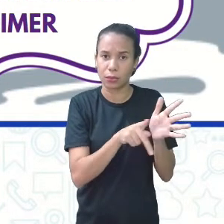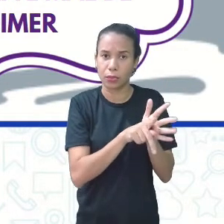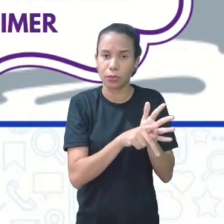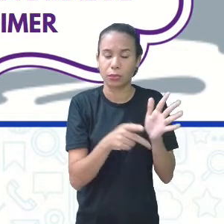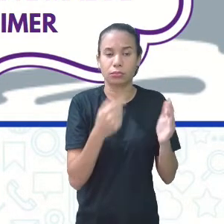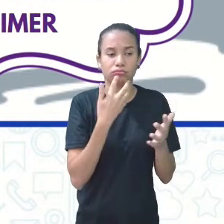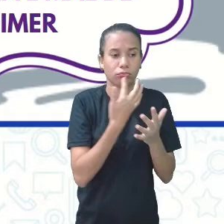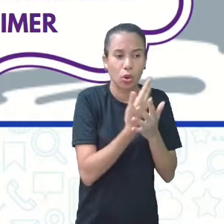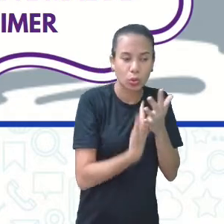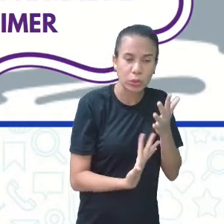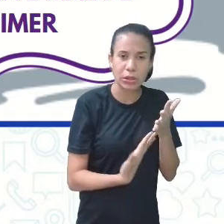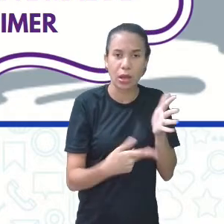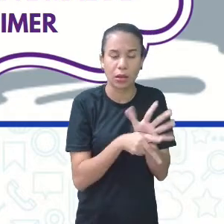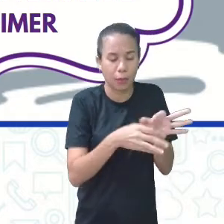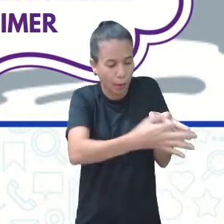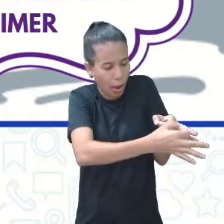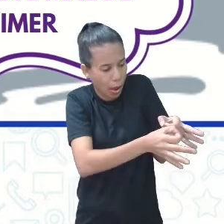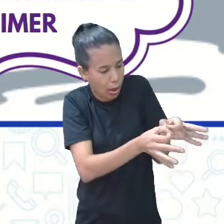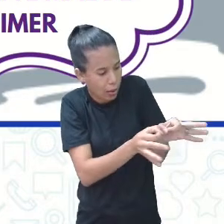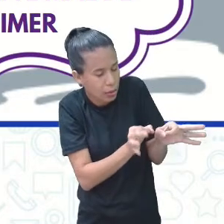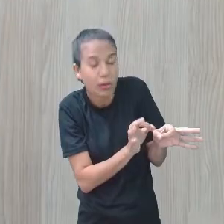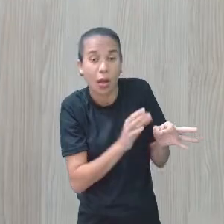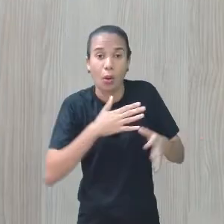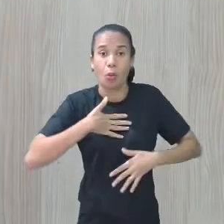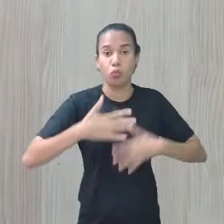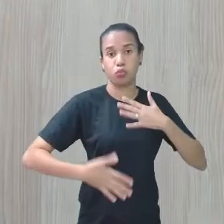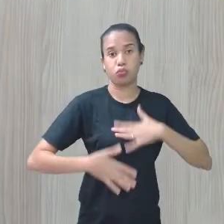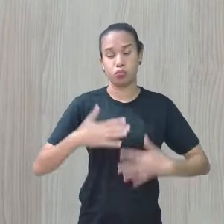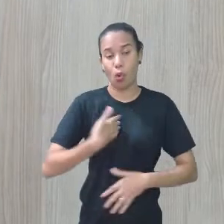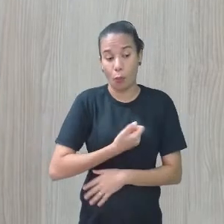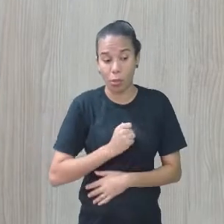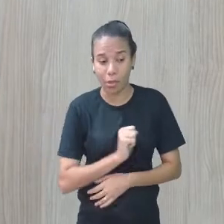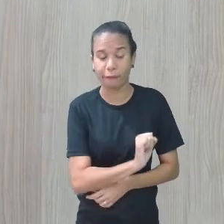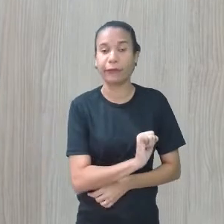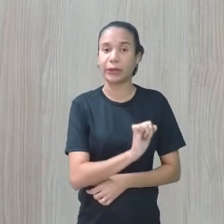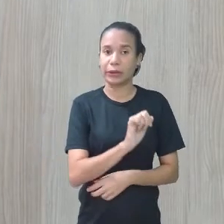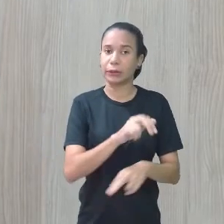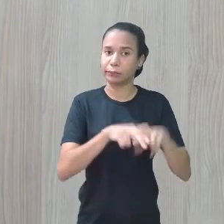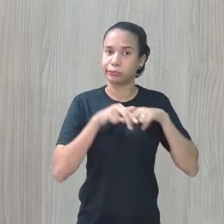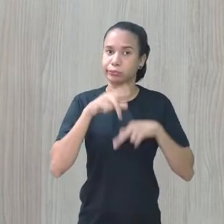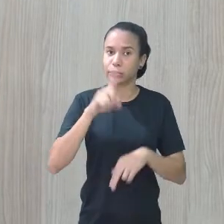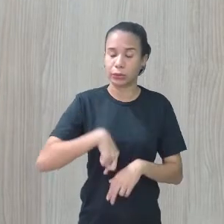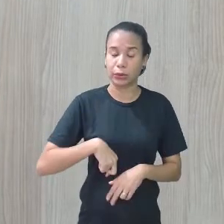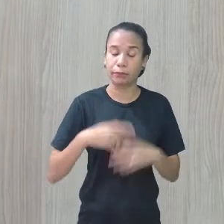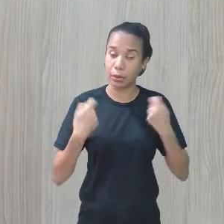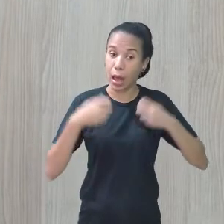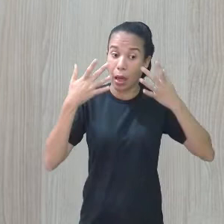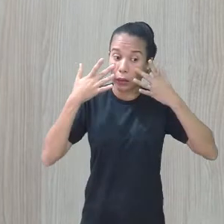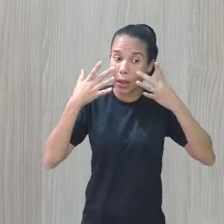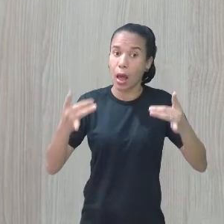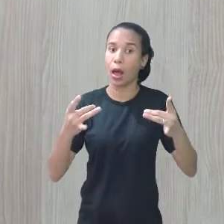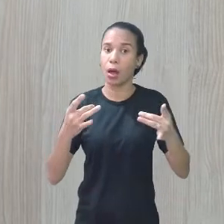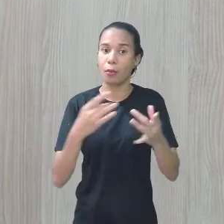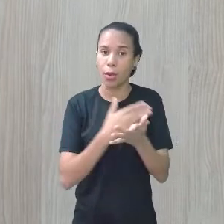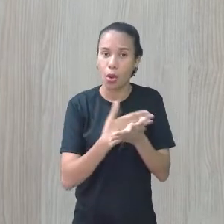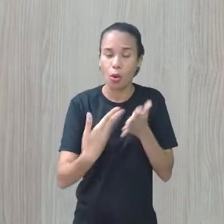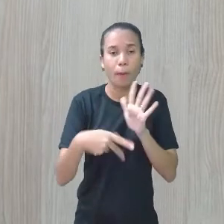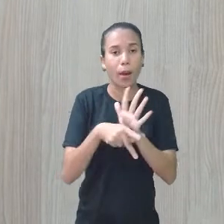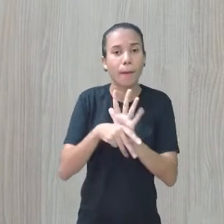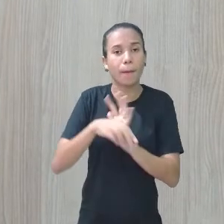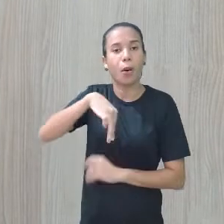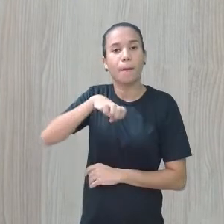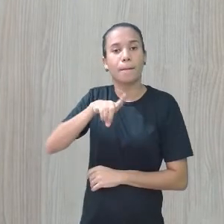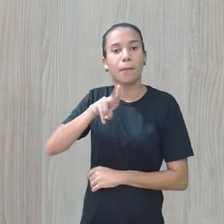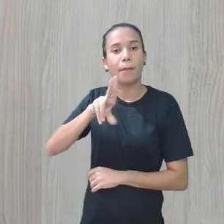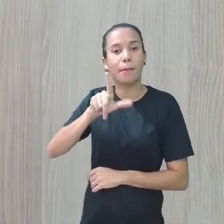realmente os leucócitos, que são as células de defesa do nosso corpo. Então, vai logo o nosso alerta, porque ela começa na medula